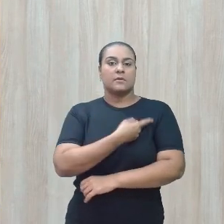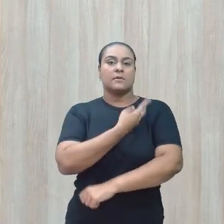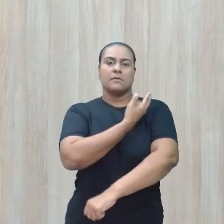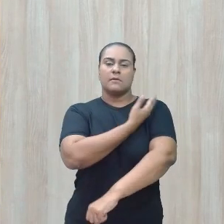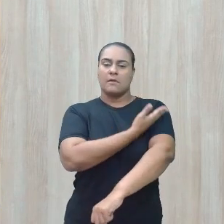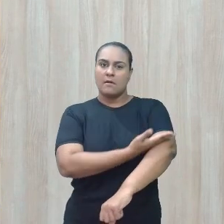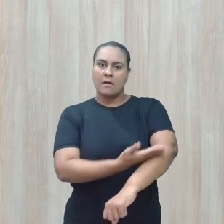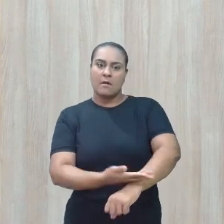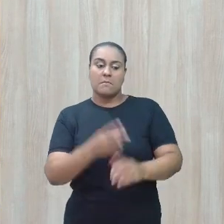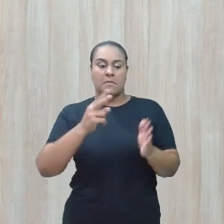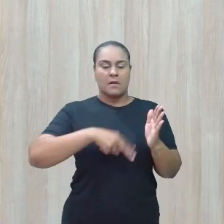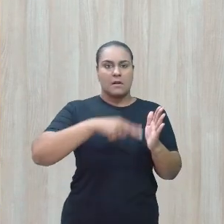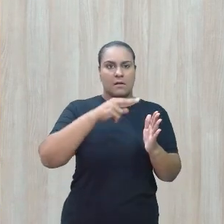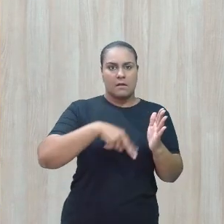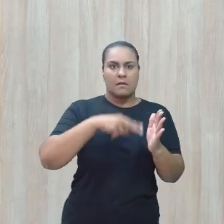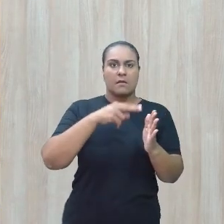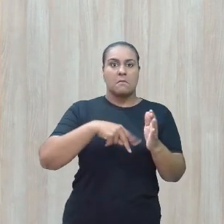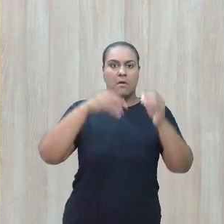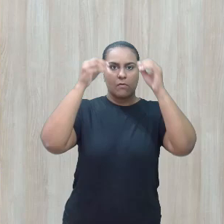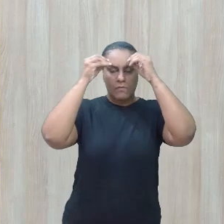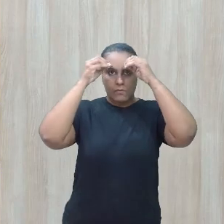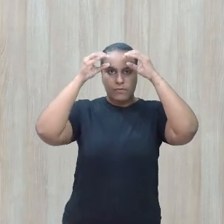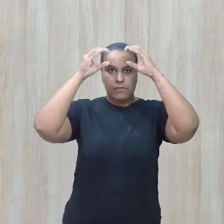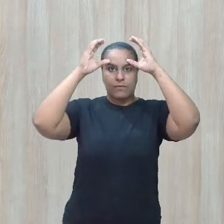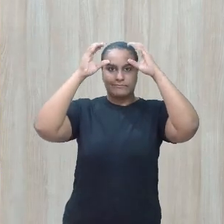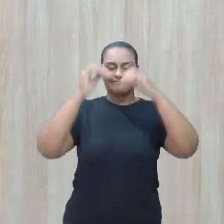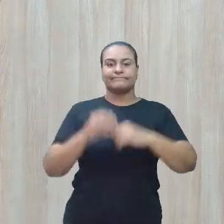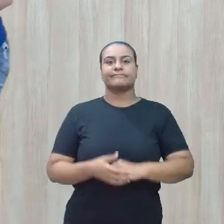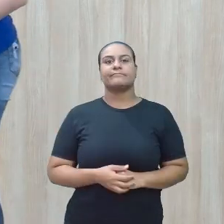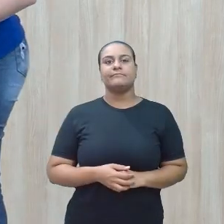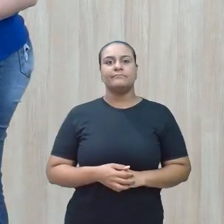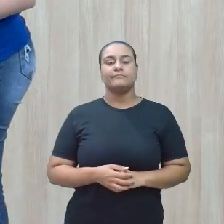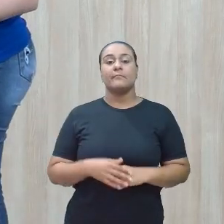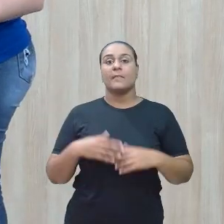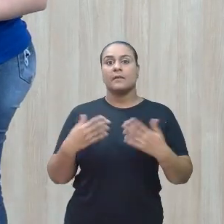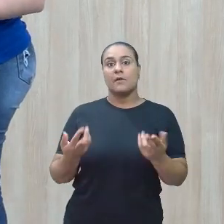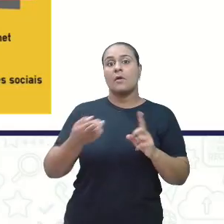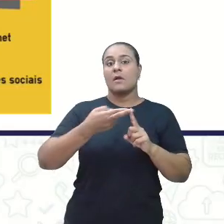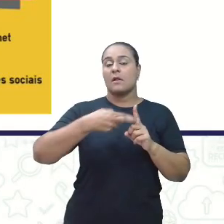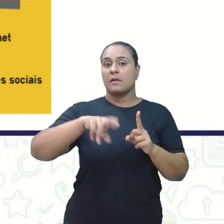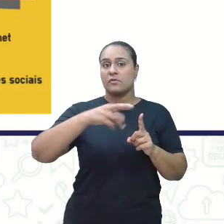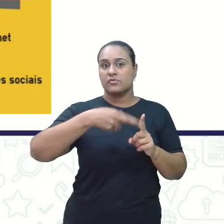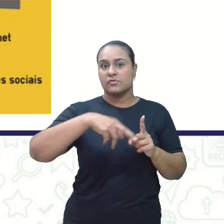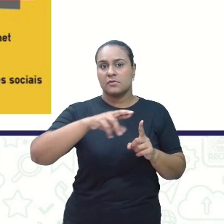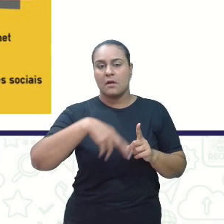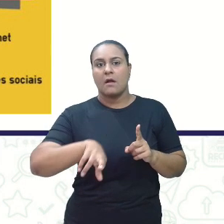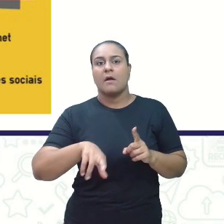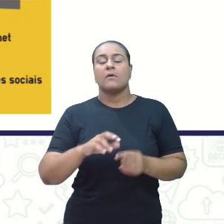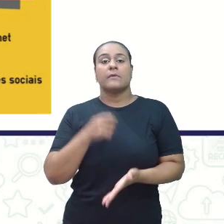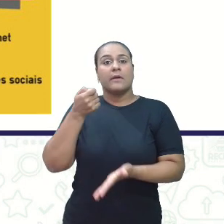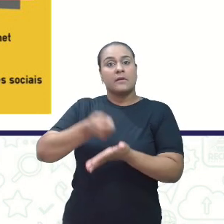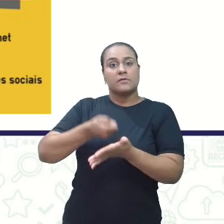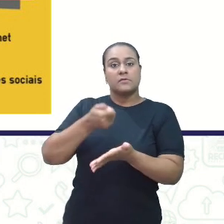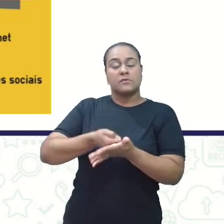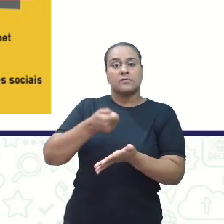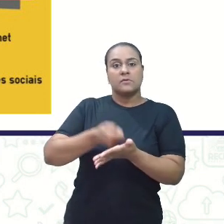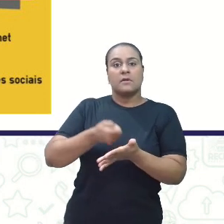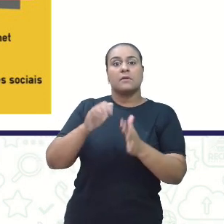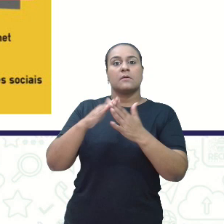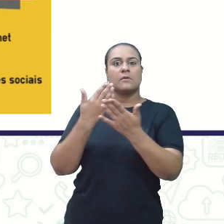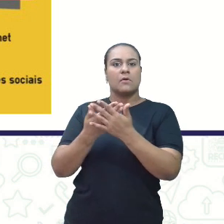ler também para adquirir conhecimento. Sobre religião, sobre exigência escolar ou